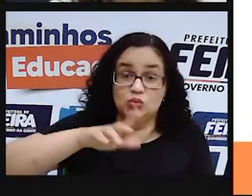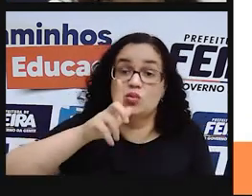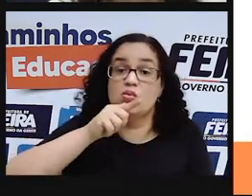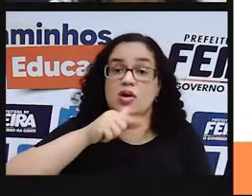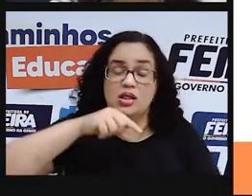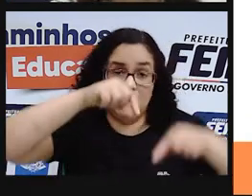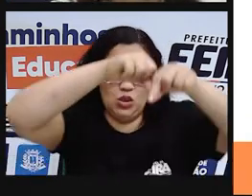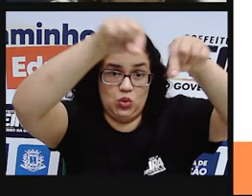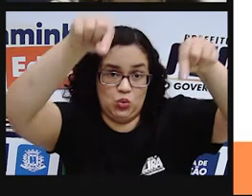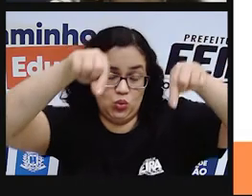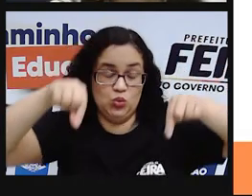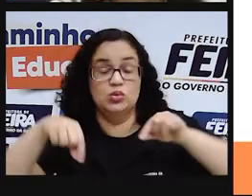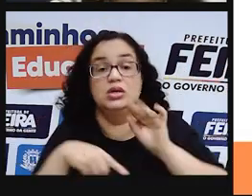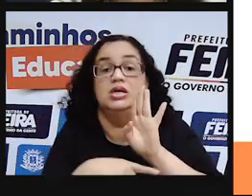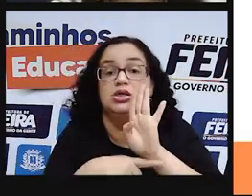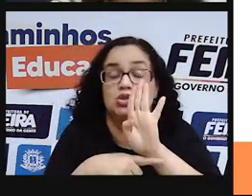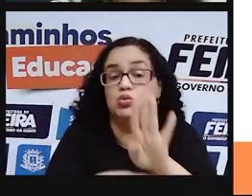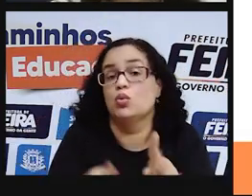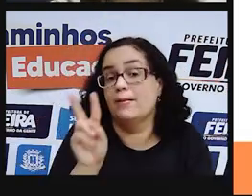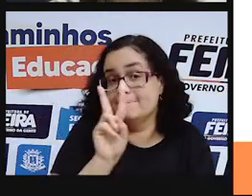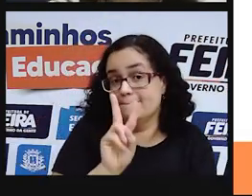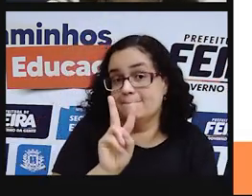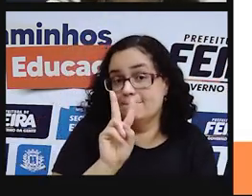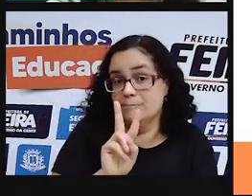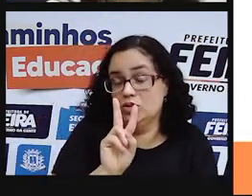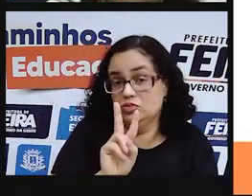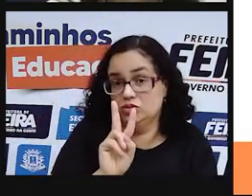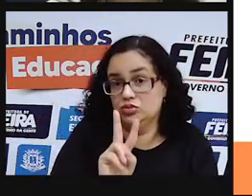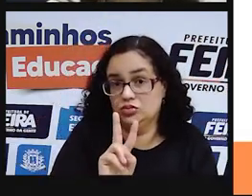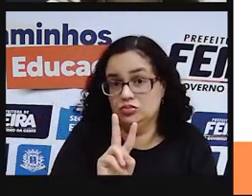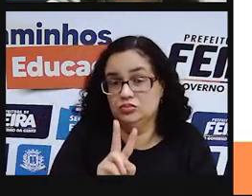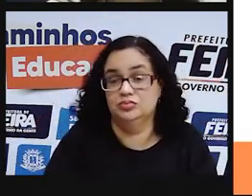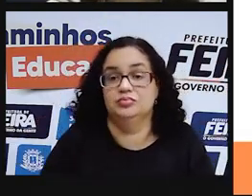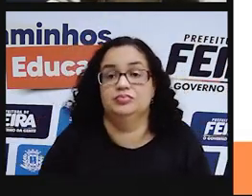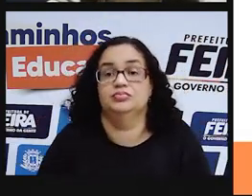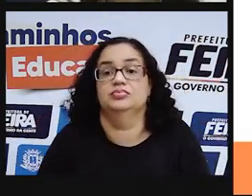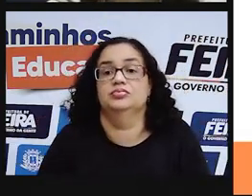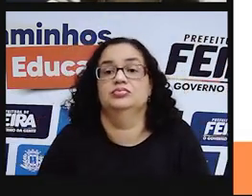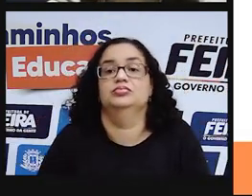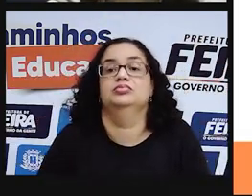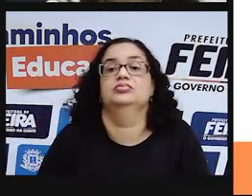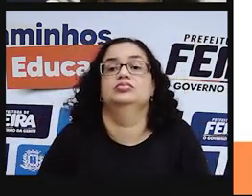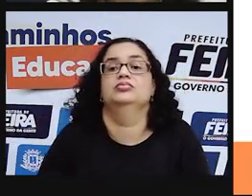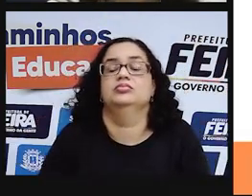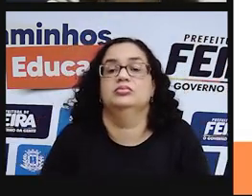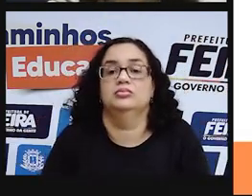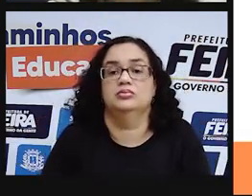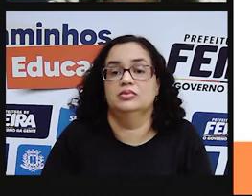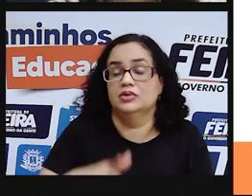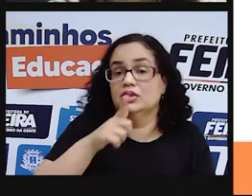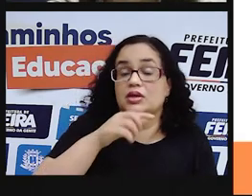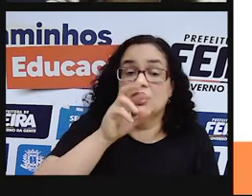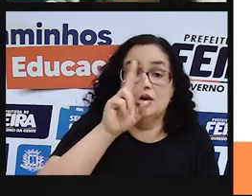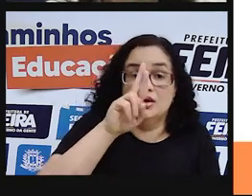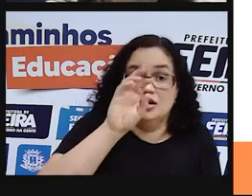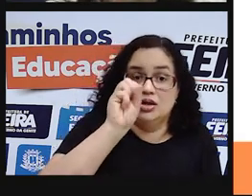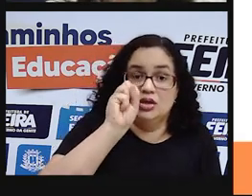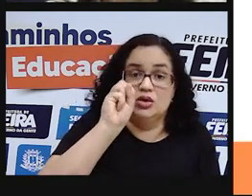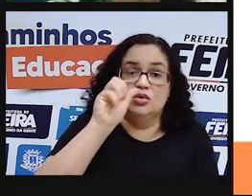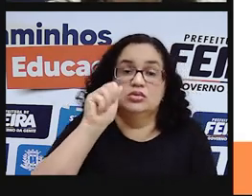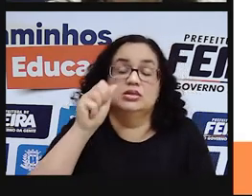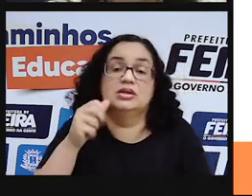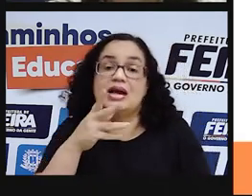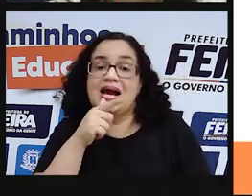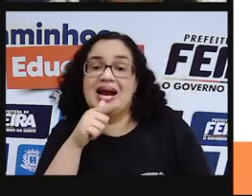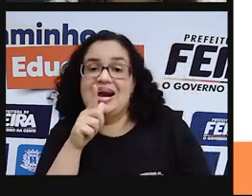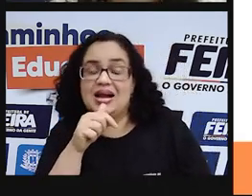Lagoa e que ajuda a proteger a lagoa né da da erosão para